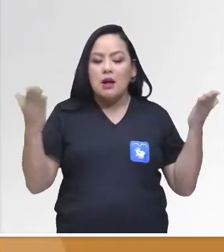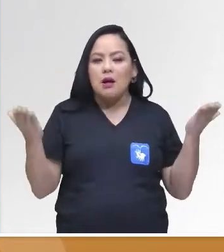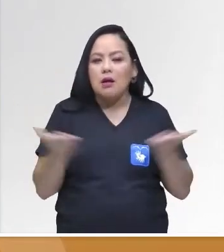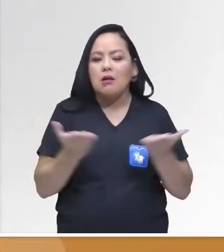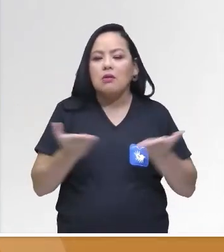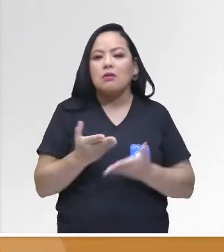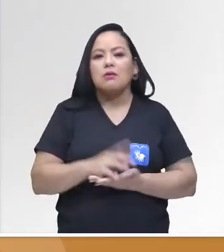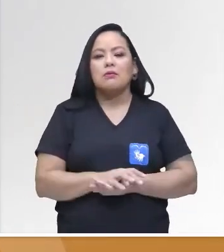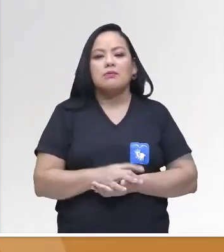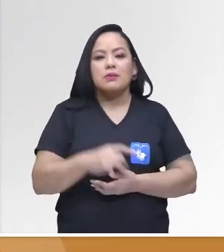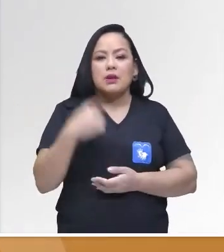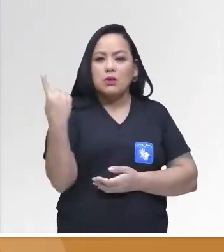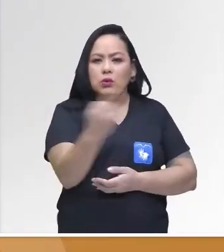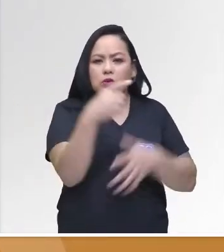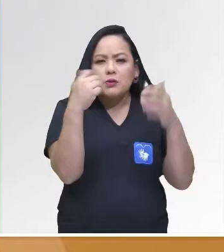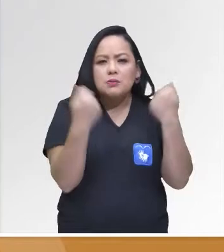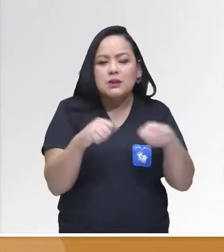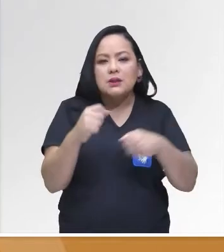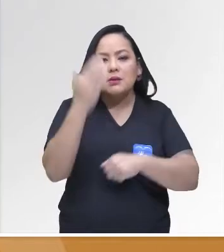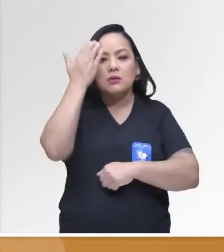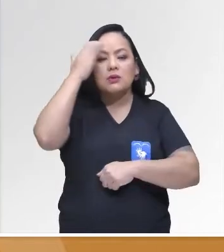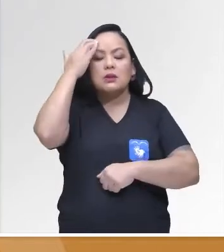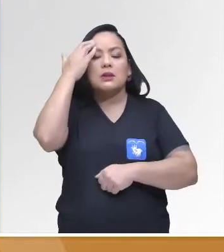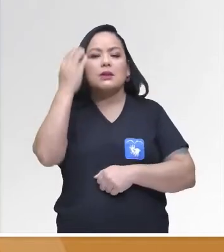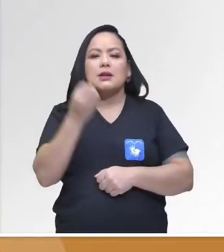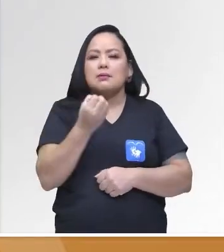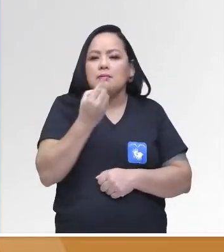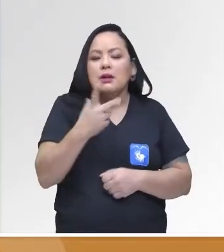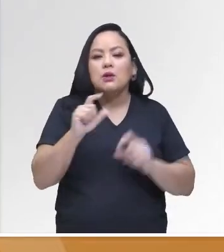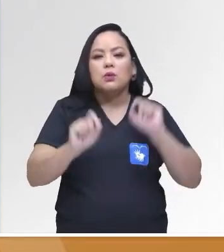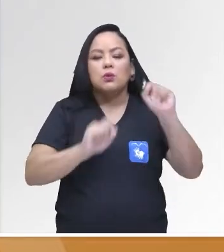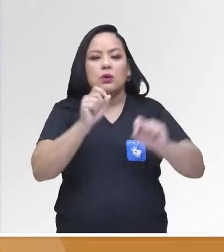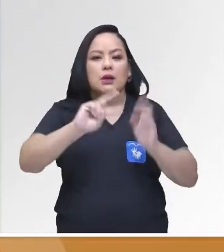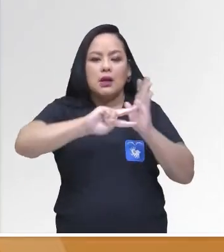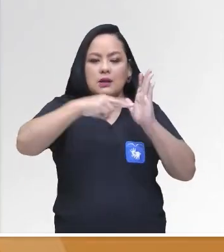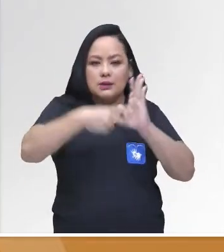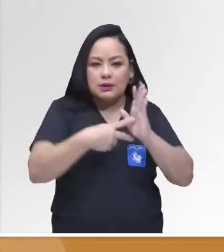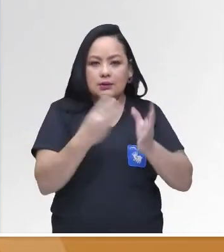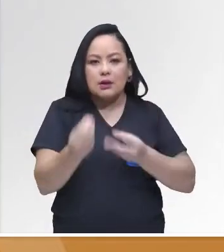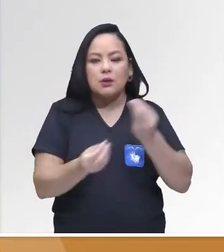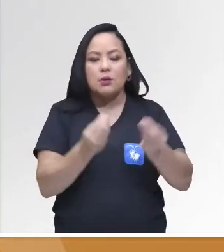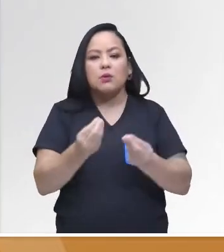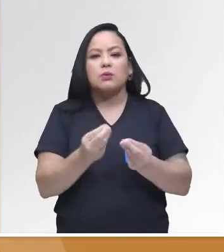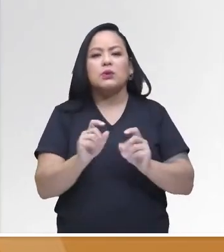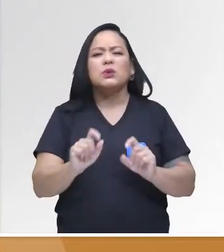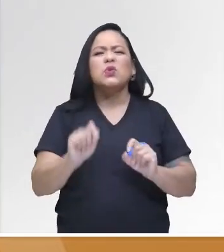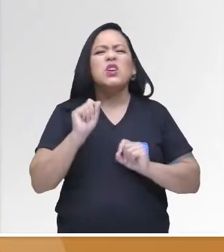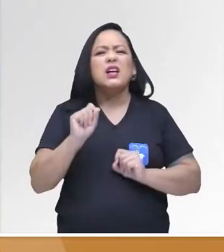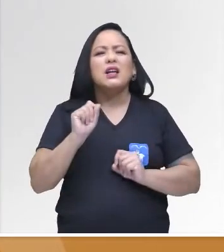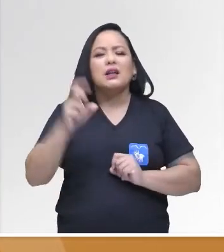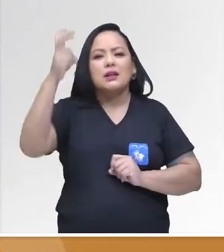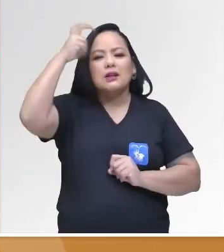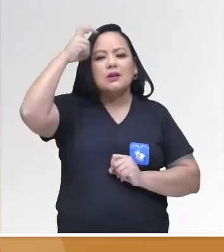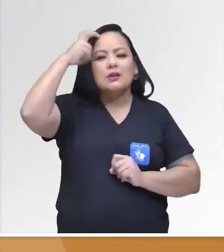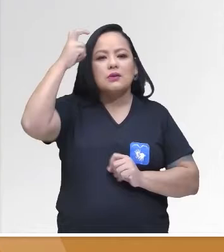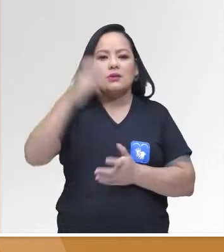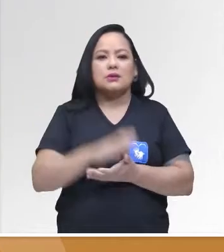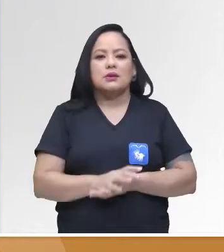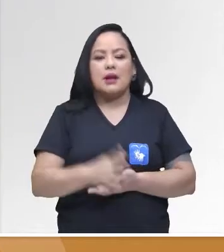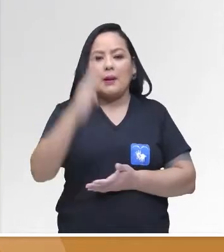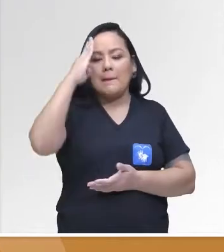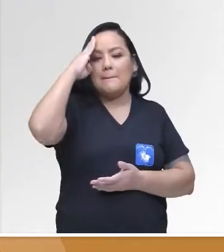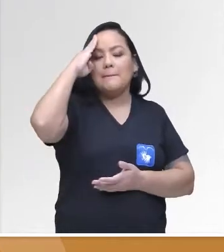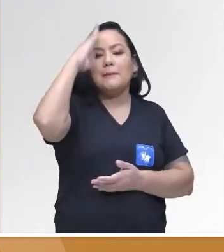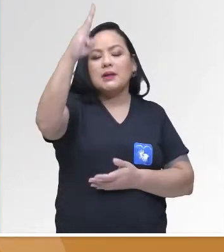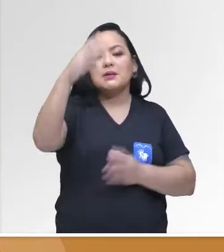quero que nós entendamos muito bem o que significa e o que é cultura. A